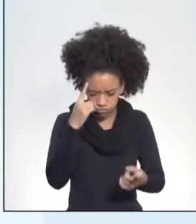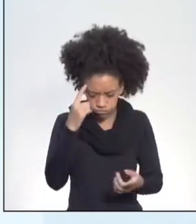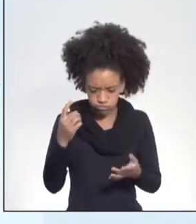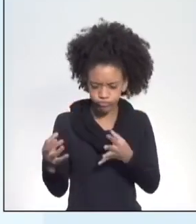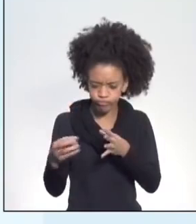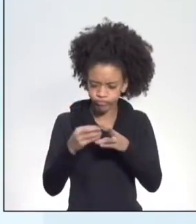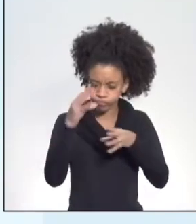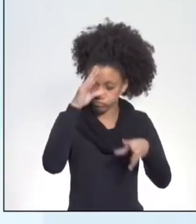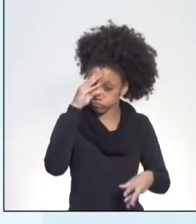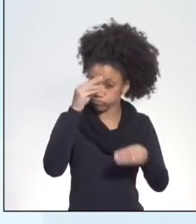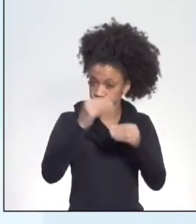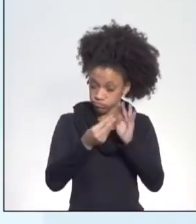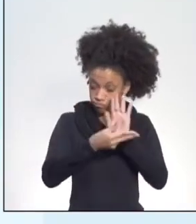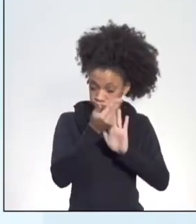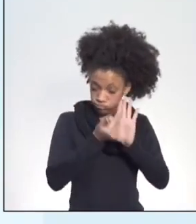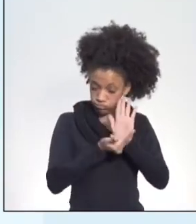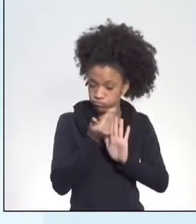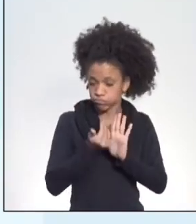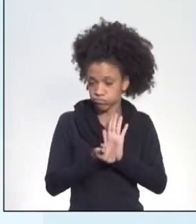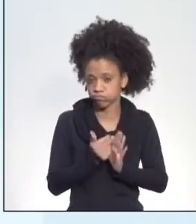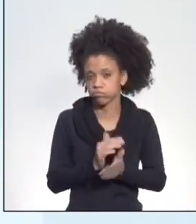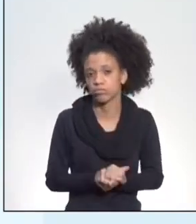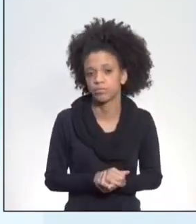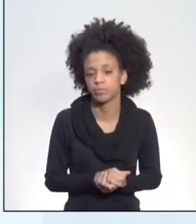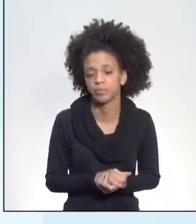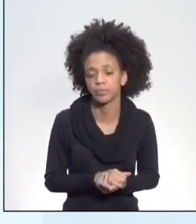que alocar de